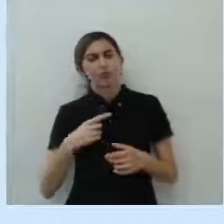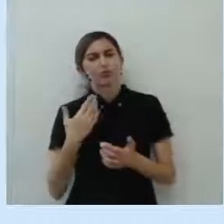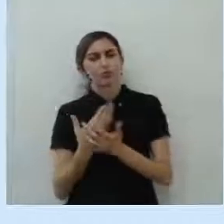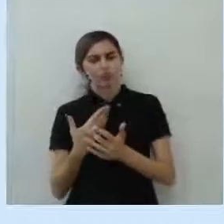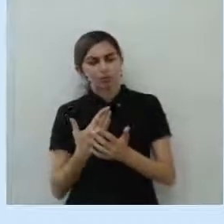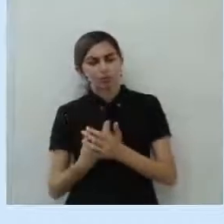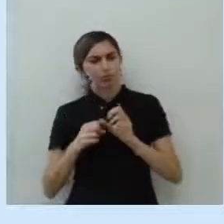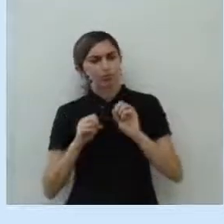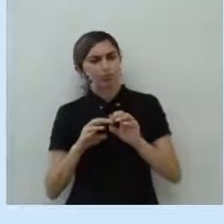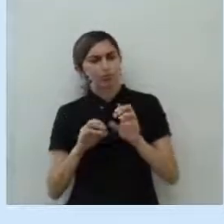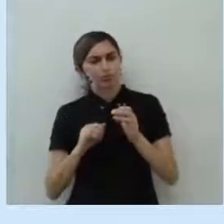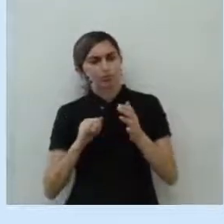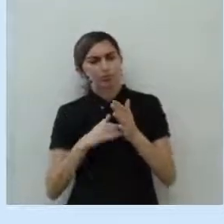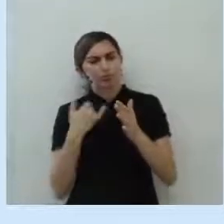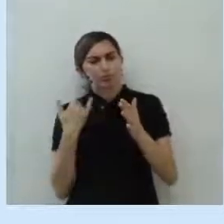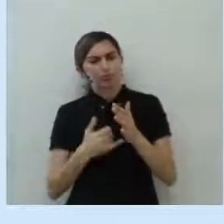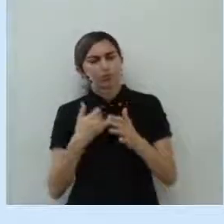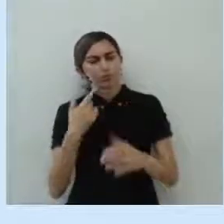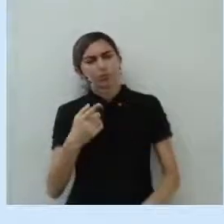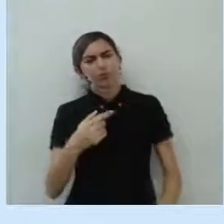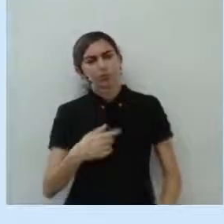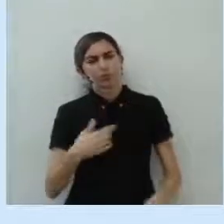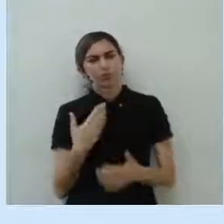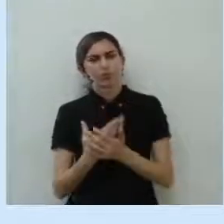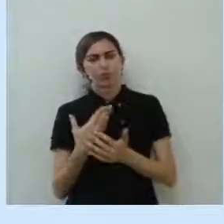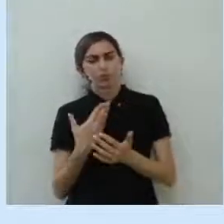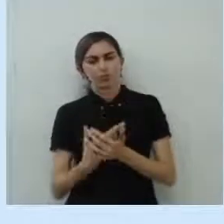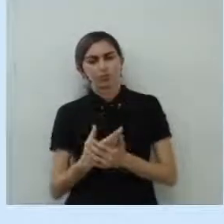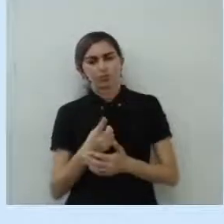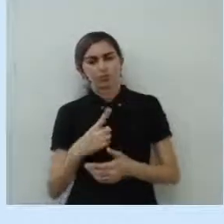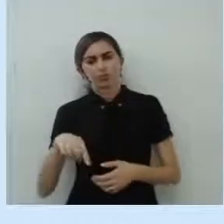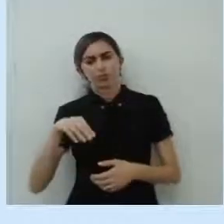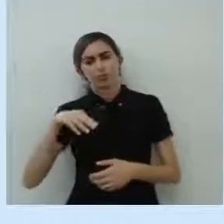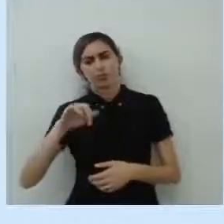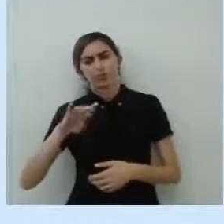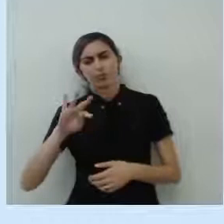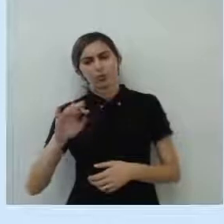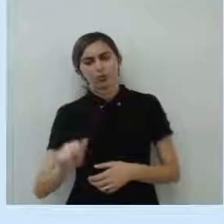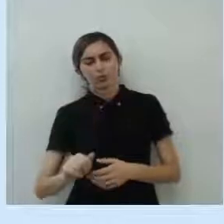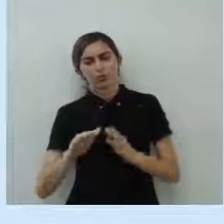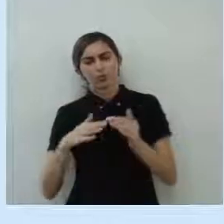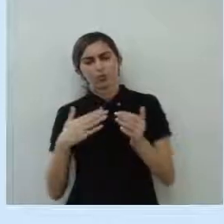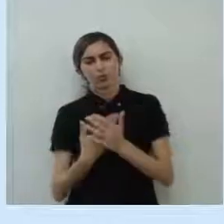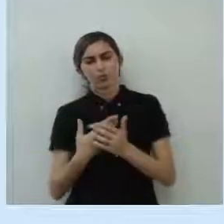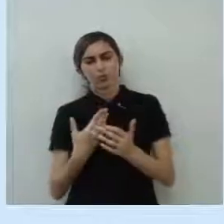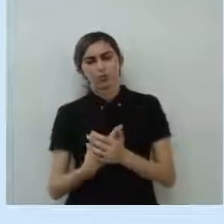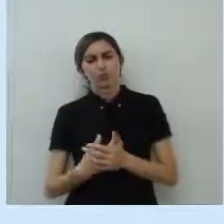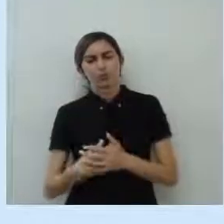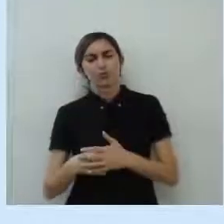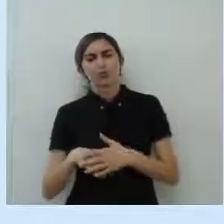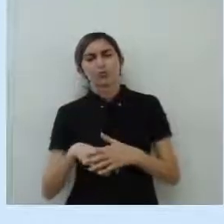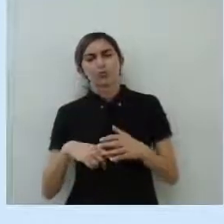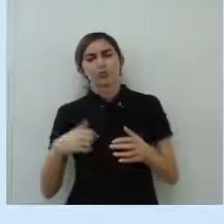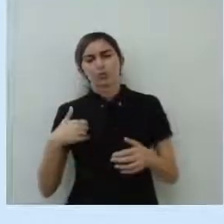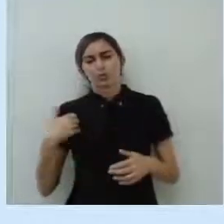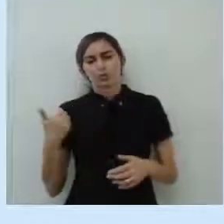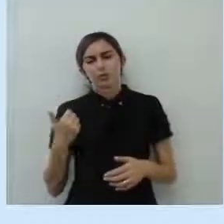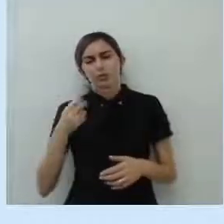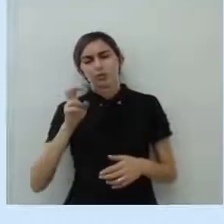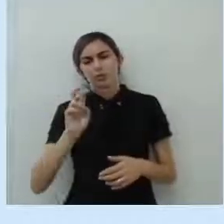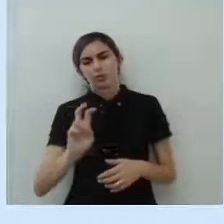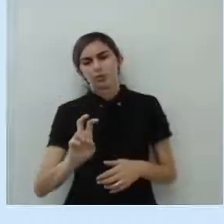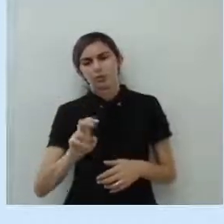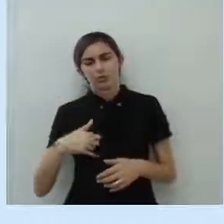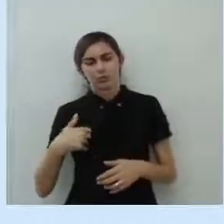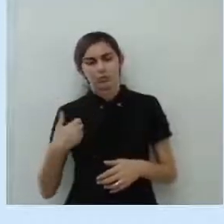Chacrinha matriculou-se, iniciou seus estudos no ensino médio, no Marista, Colégio Marista do Recife, aos 15 anos